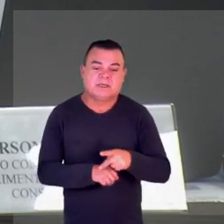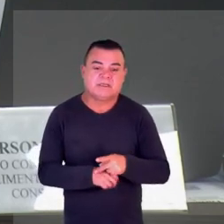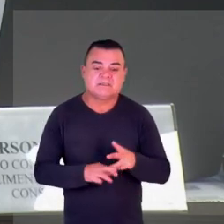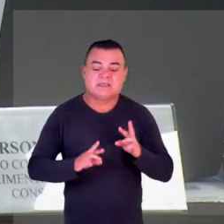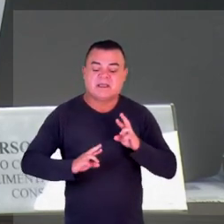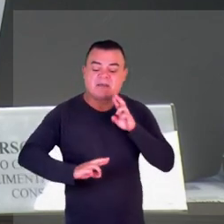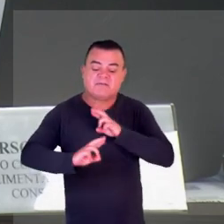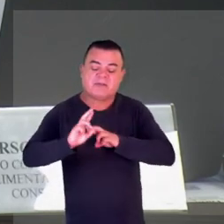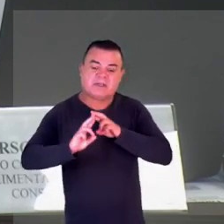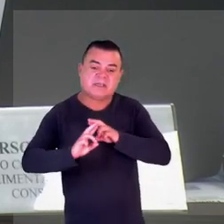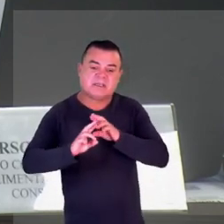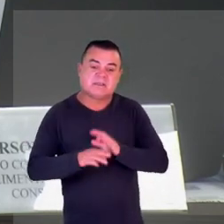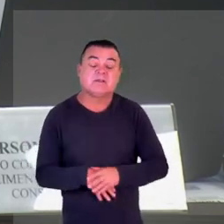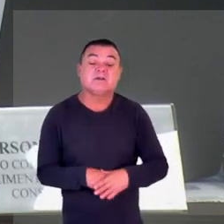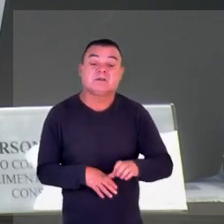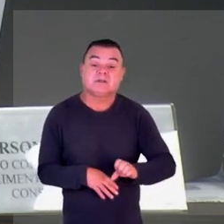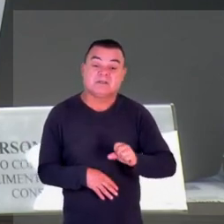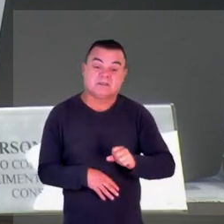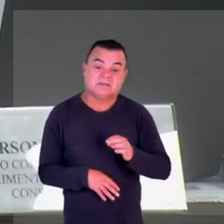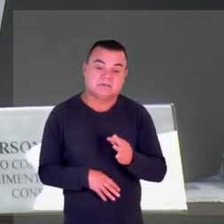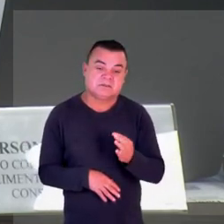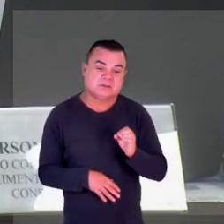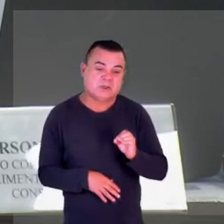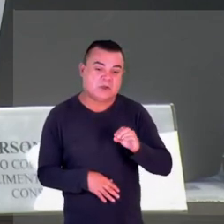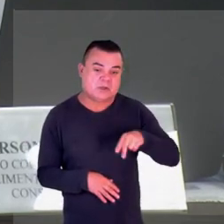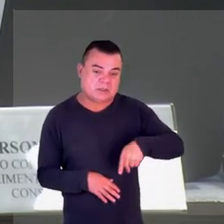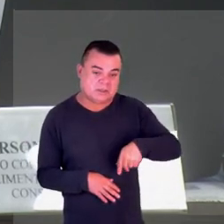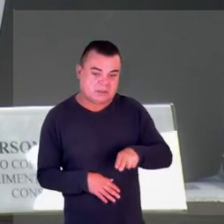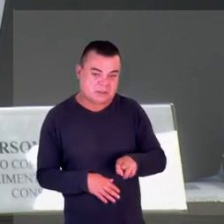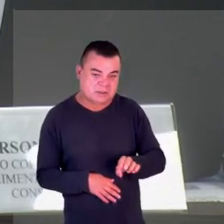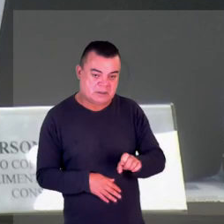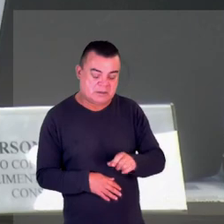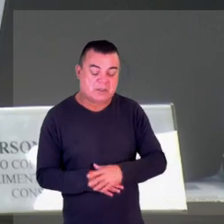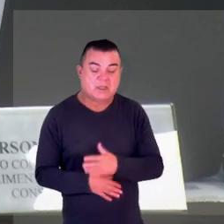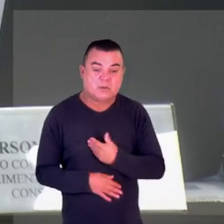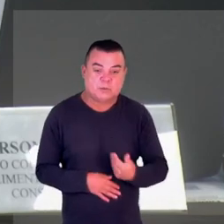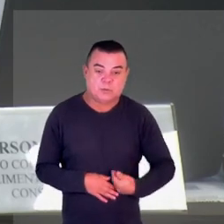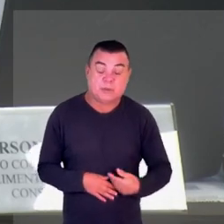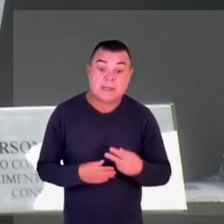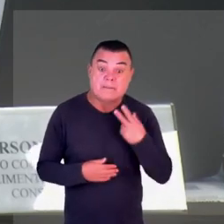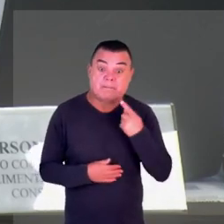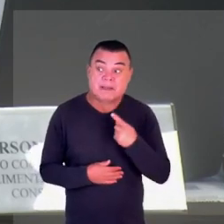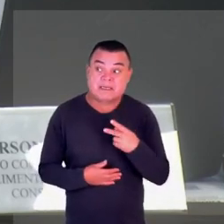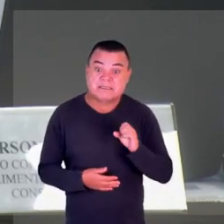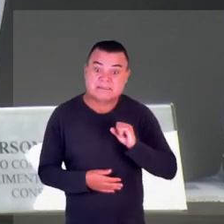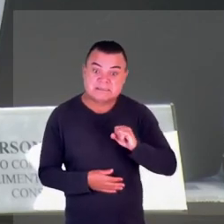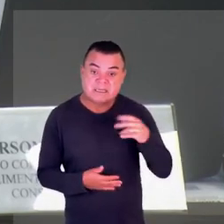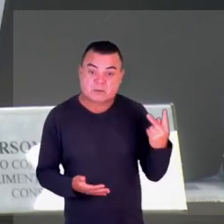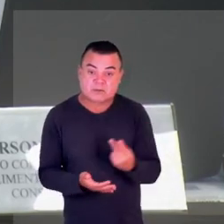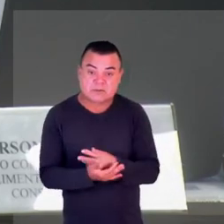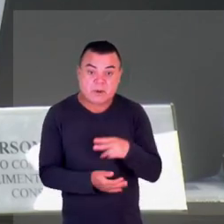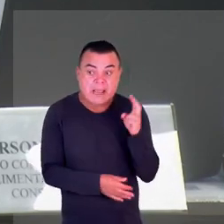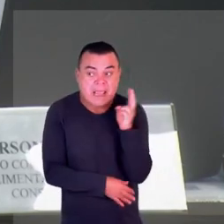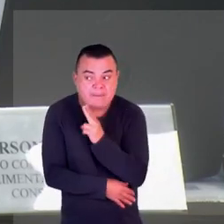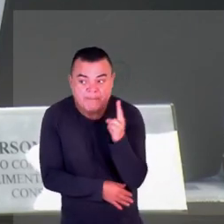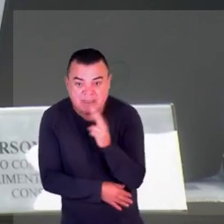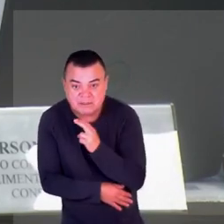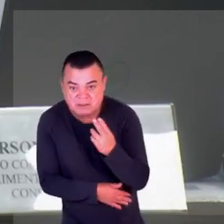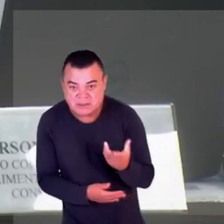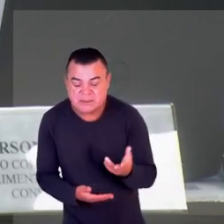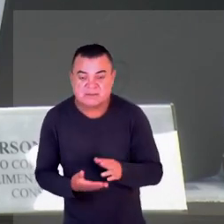estoques públicos que possa servir no momento de emergência quando quando tem para você socorrer as pessoas